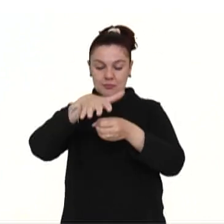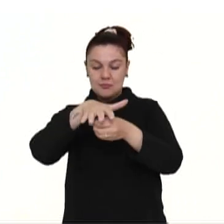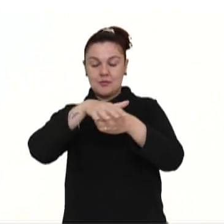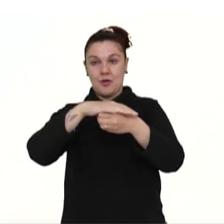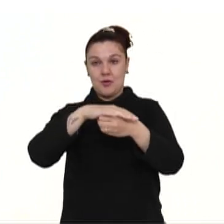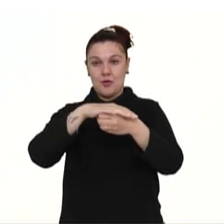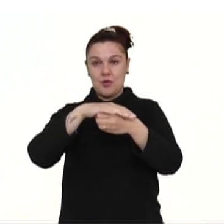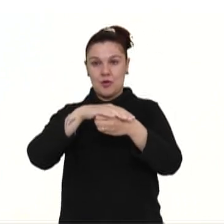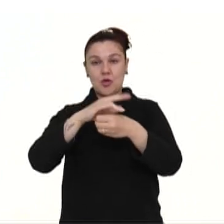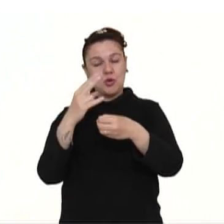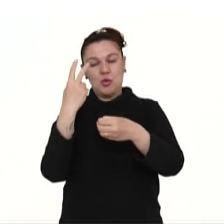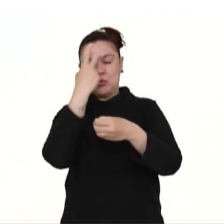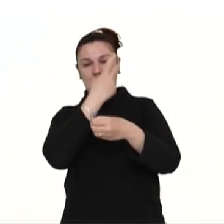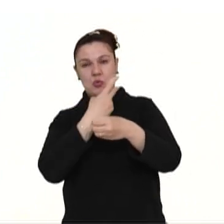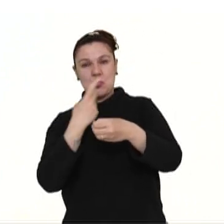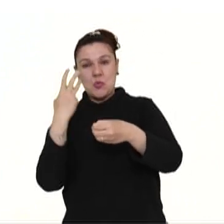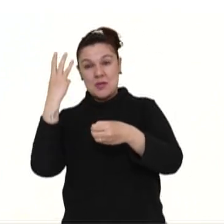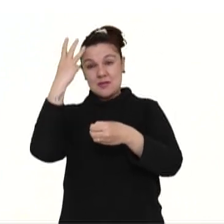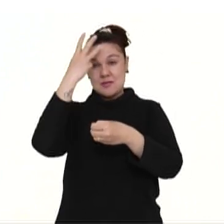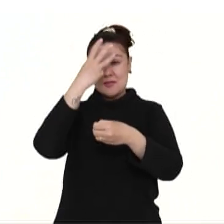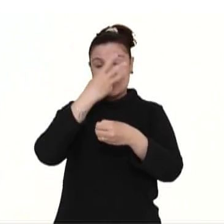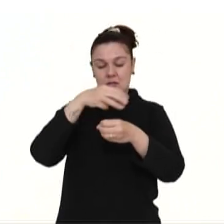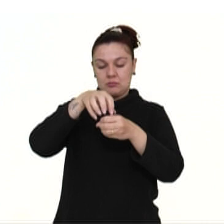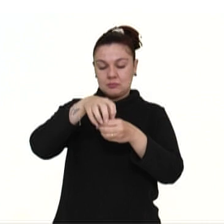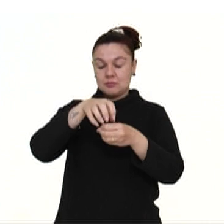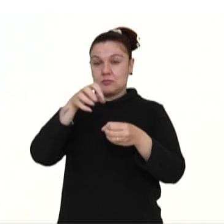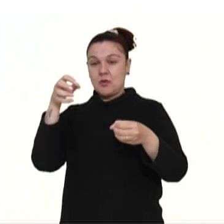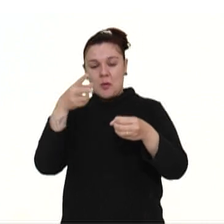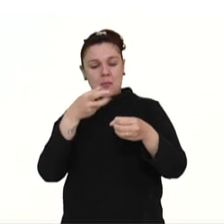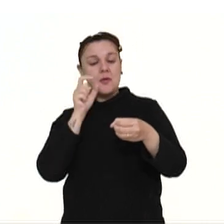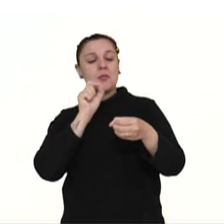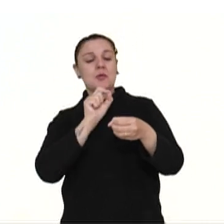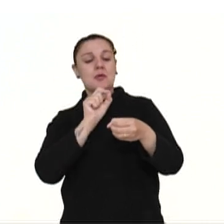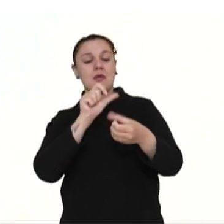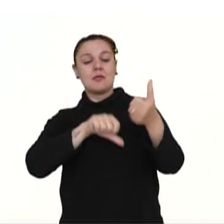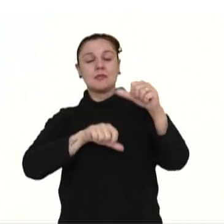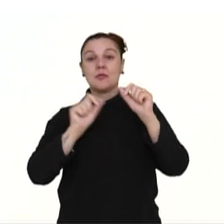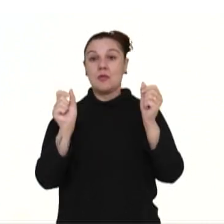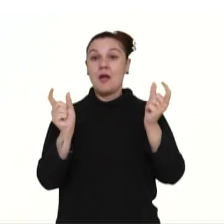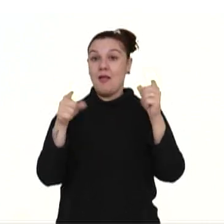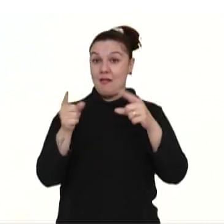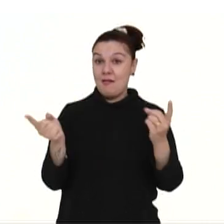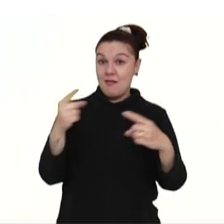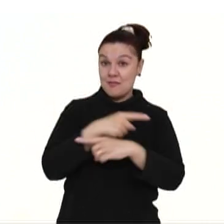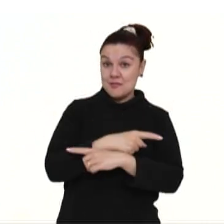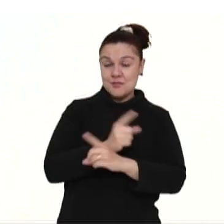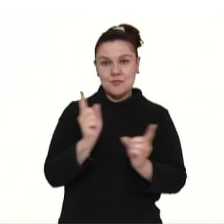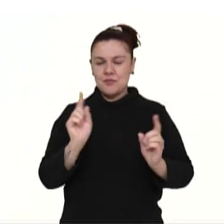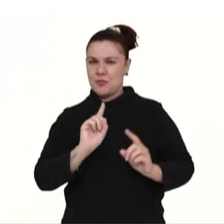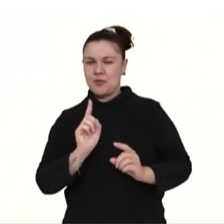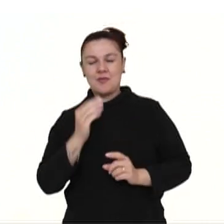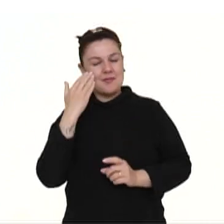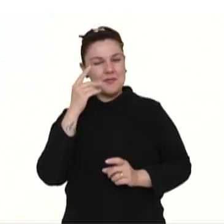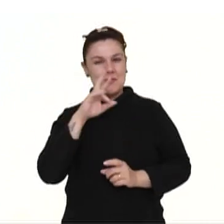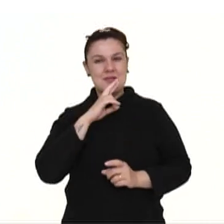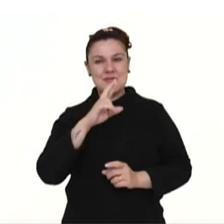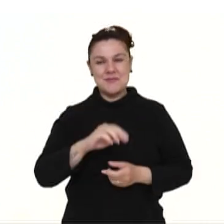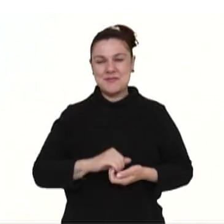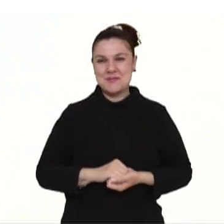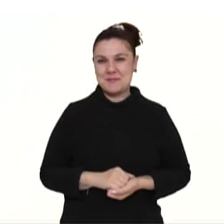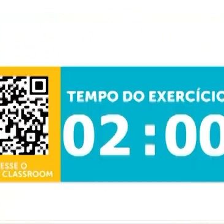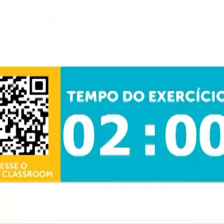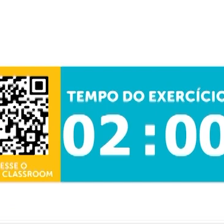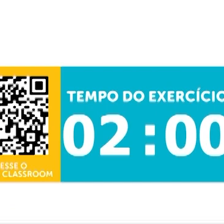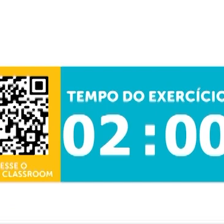e 2 ou 3 horas depois a abrimos, o que se nota? Essa reação é reversível? Quero saber a resposta de vocês.